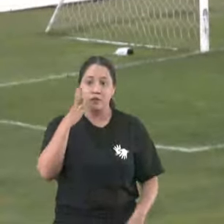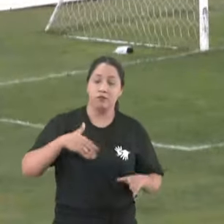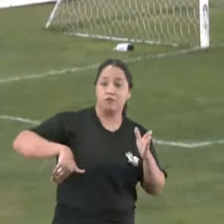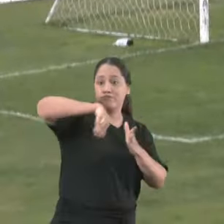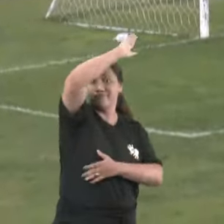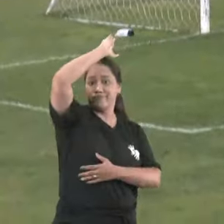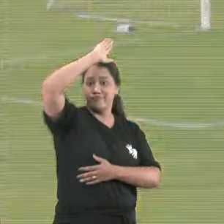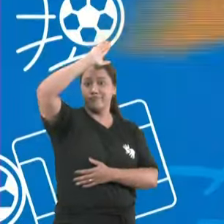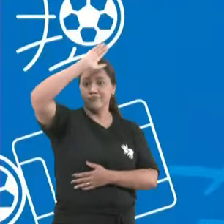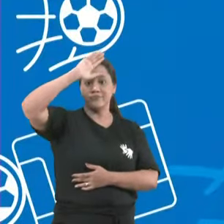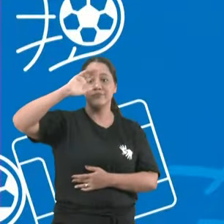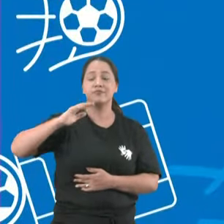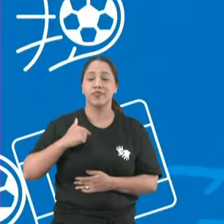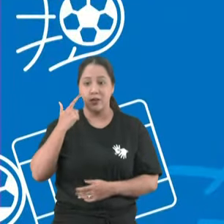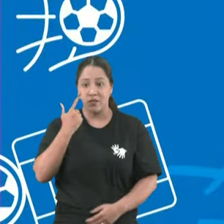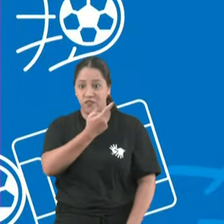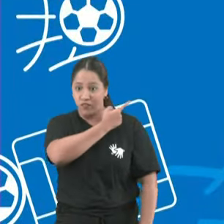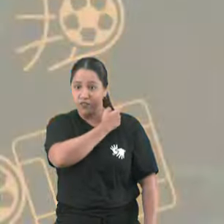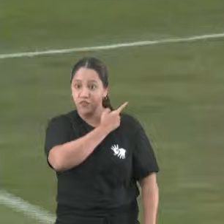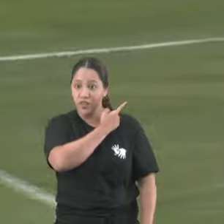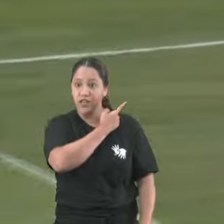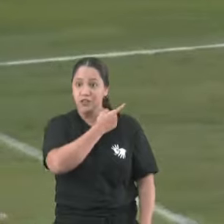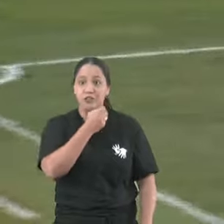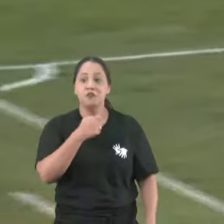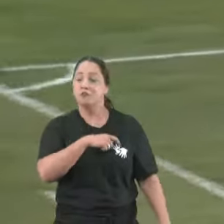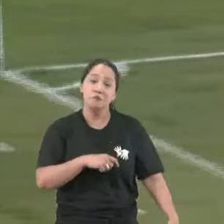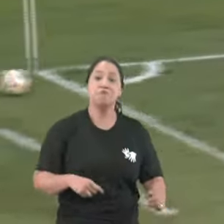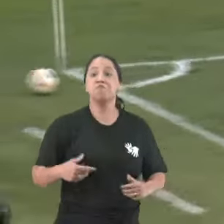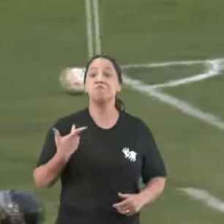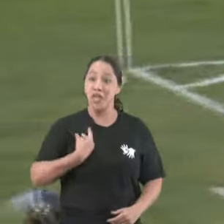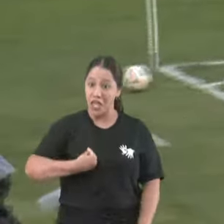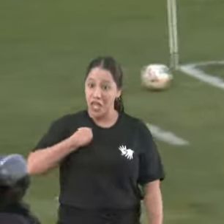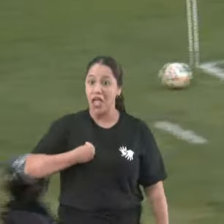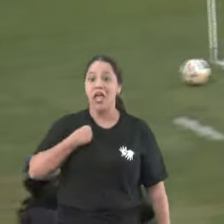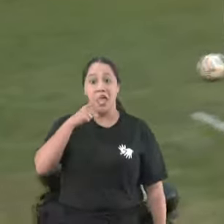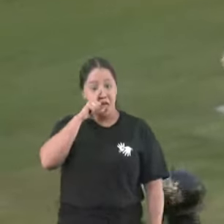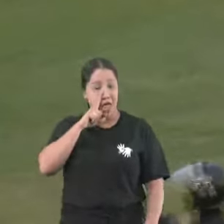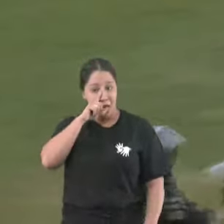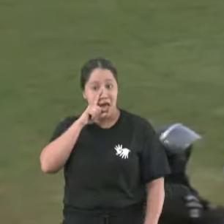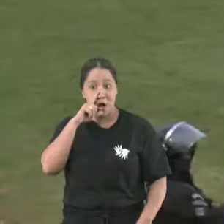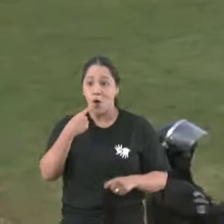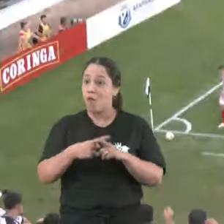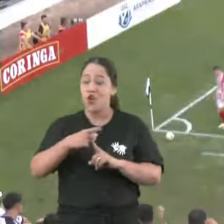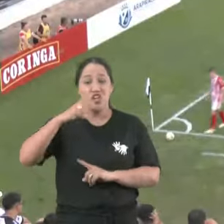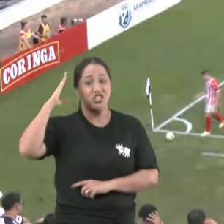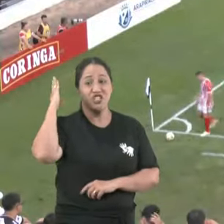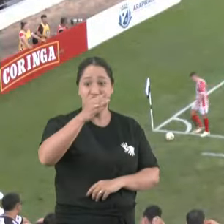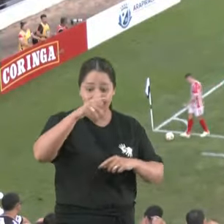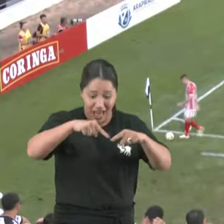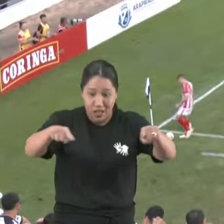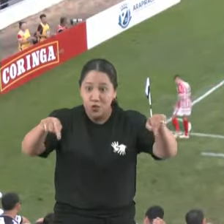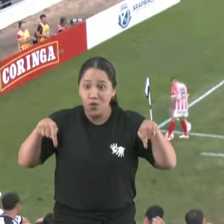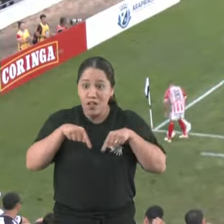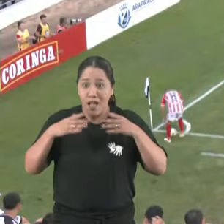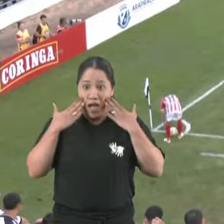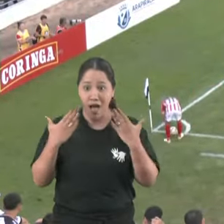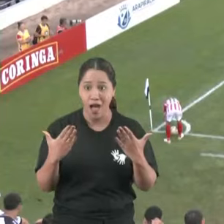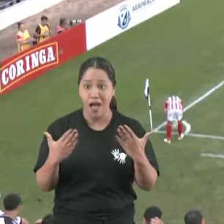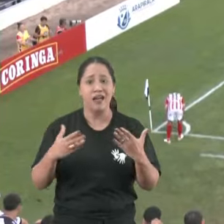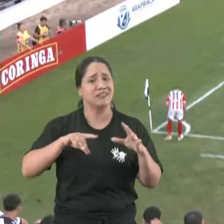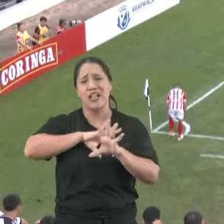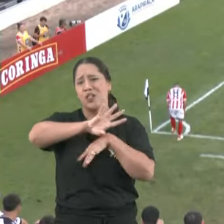Colina. Colina pega de tornozelo, isso é um corte perigoso, né? Porque ele manda direto na área e tá todo mundo